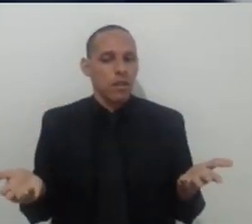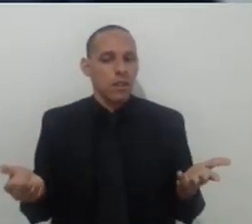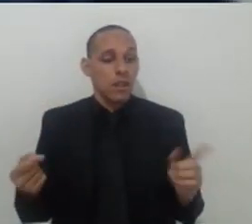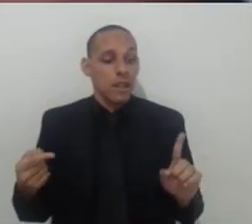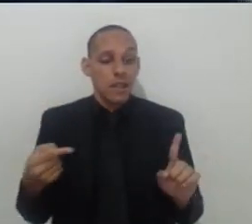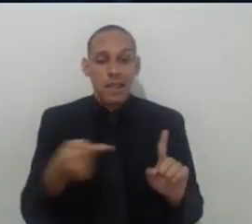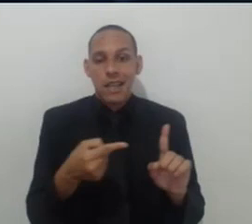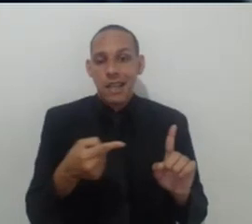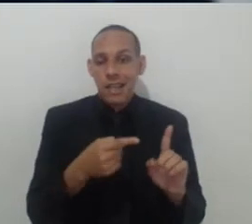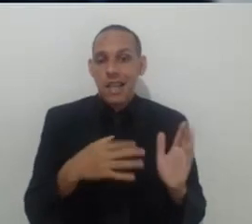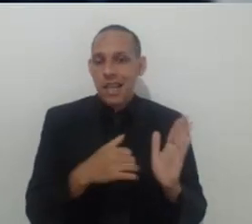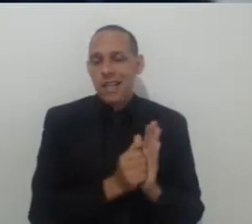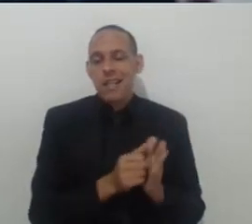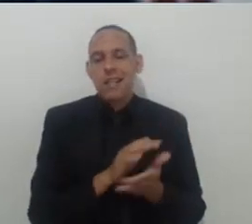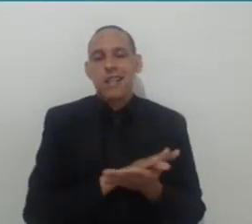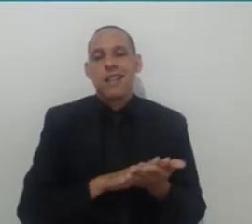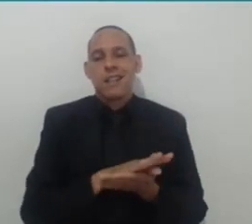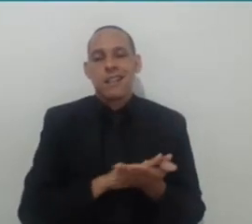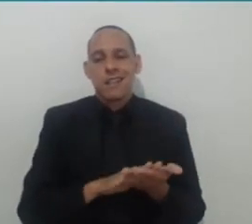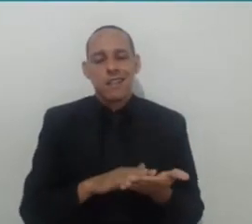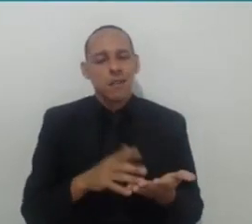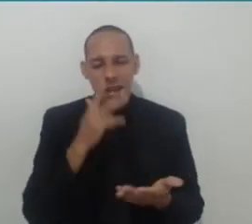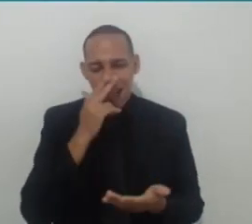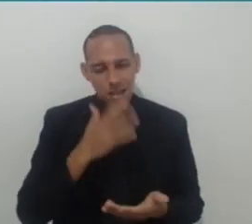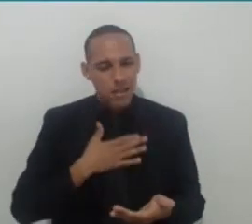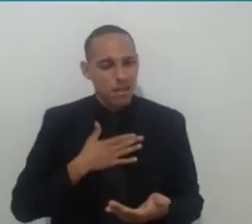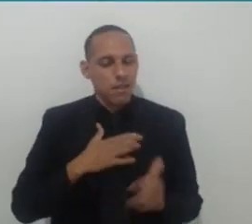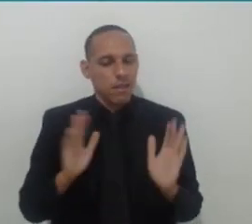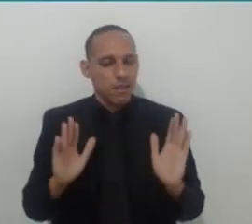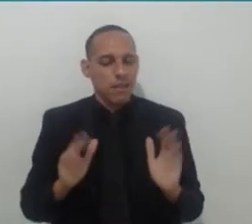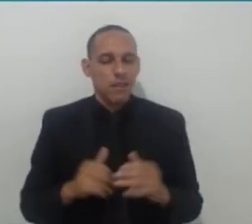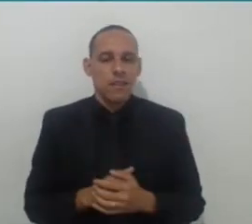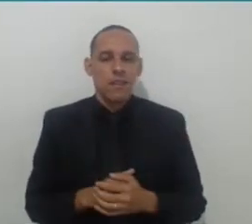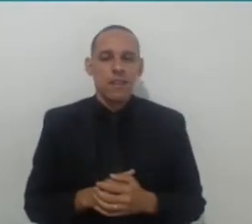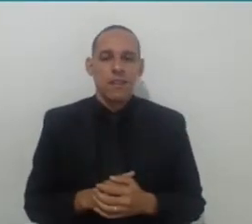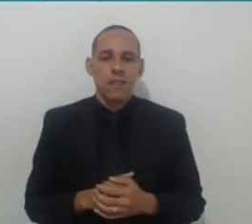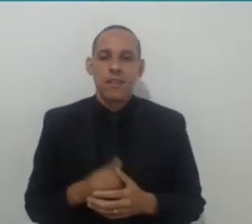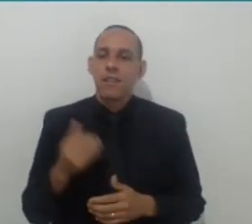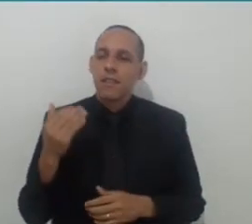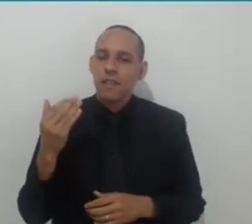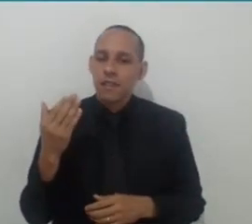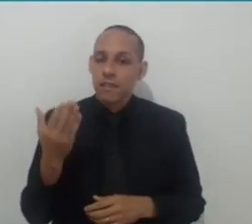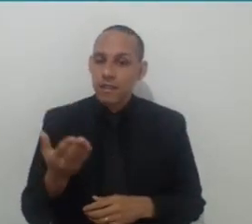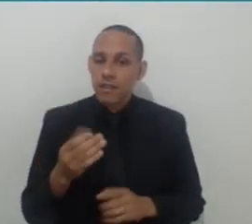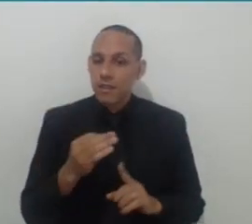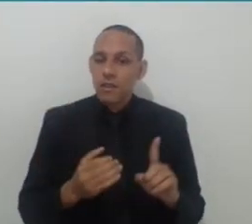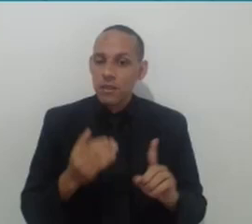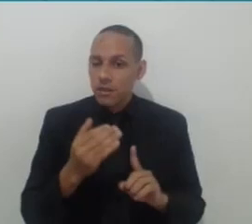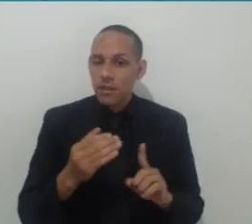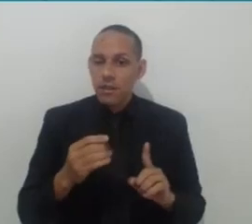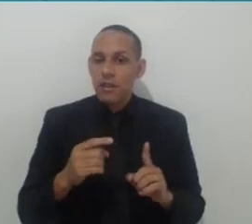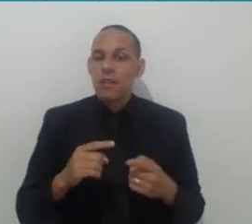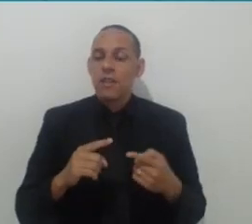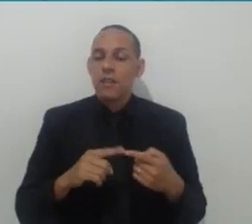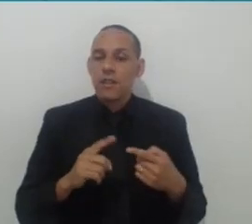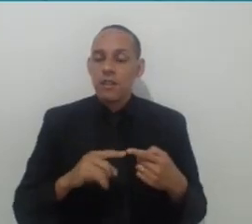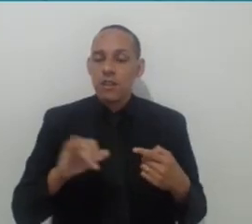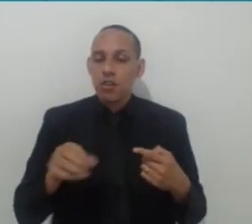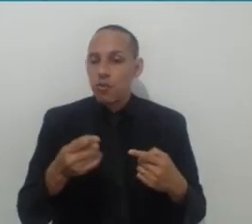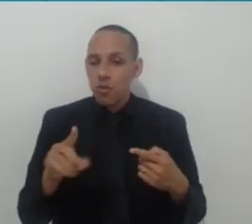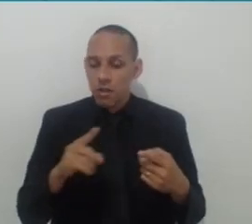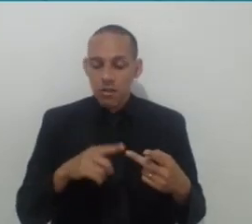registrar esse fato. A questão me parece essa. O desembargador Cláudio de pediu vista. Desembargador João, aqui, presidente. Aqui